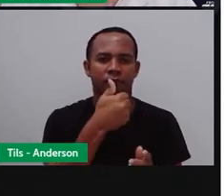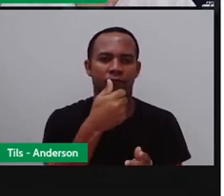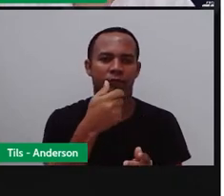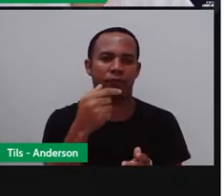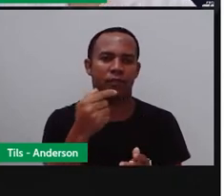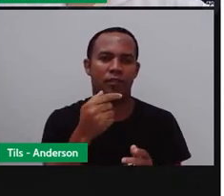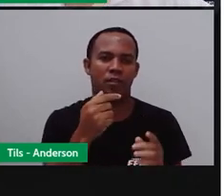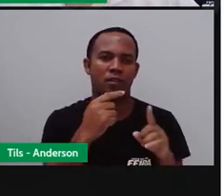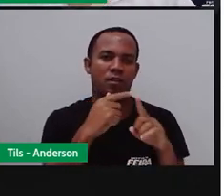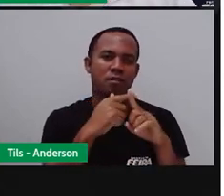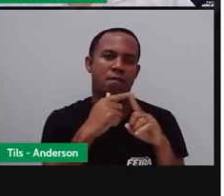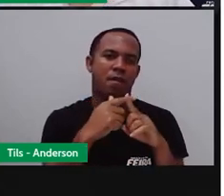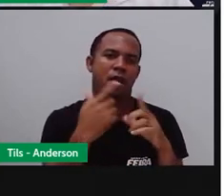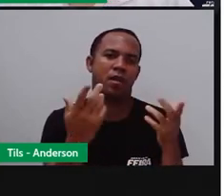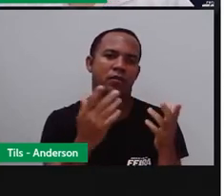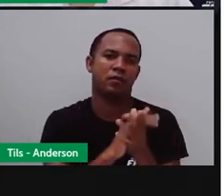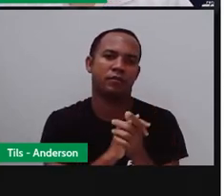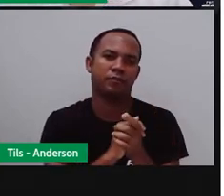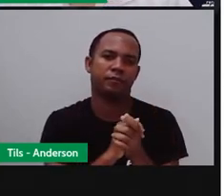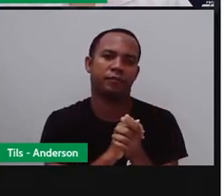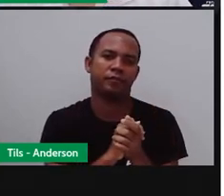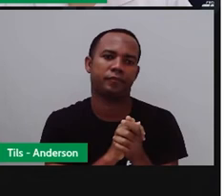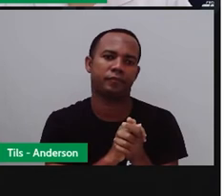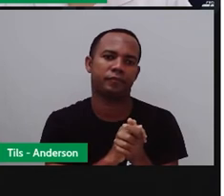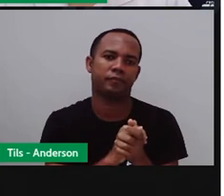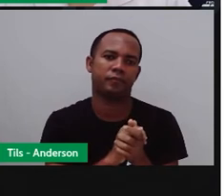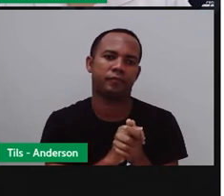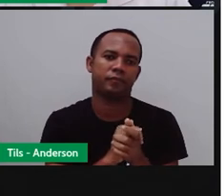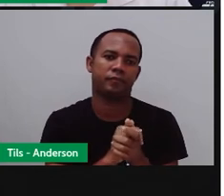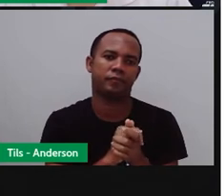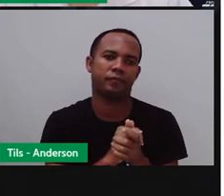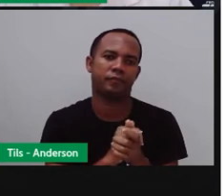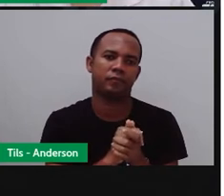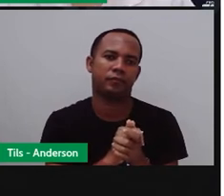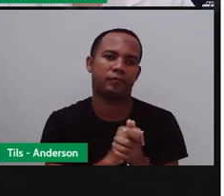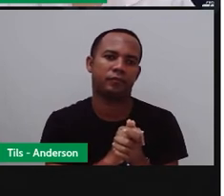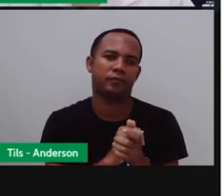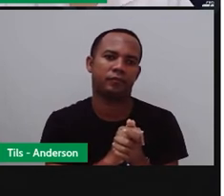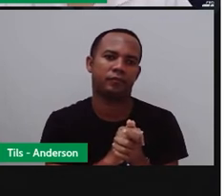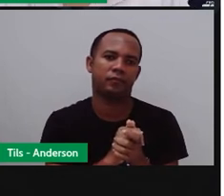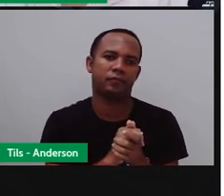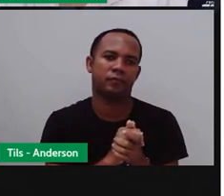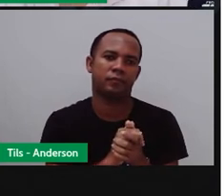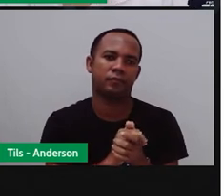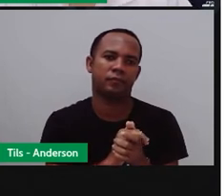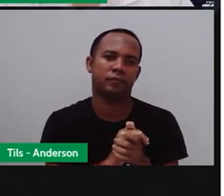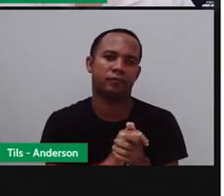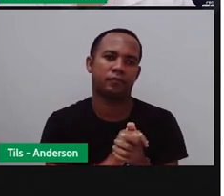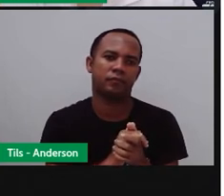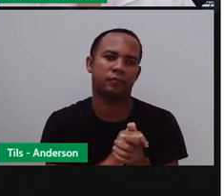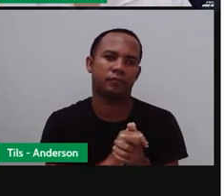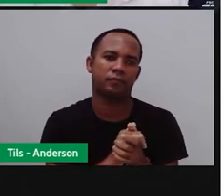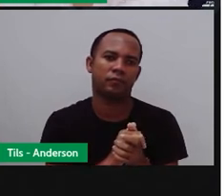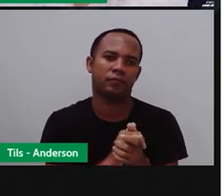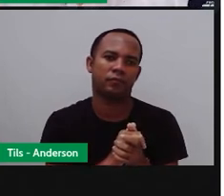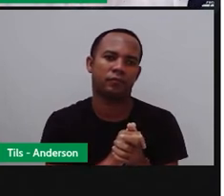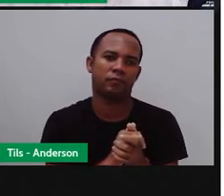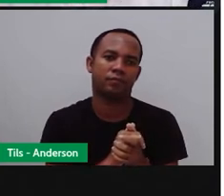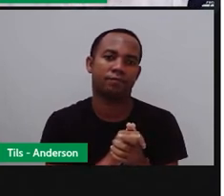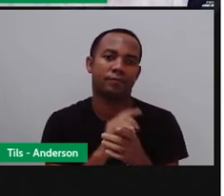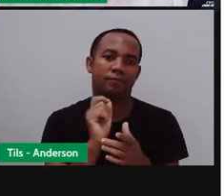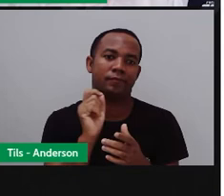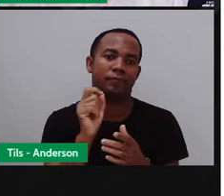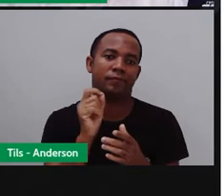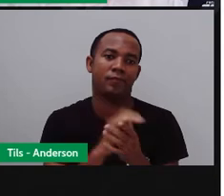7, não é isso? Quem recolheu mais lixo foi quem? As meninas ou os meninos? Você acha